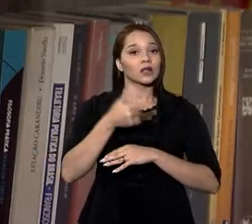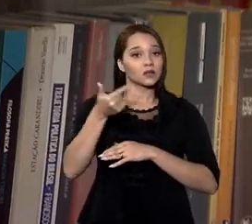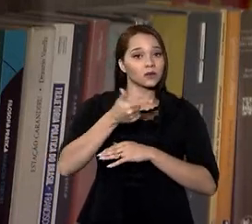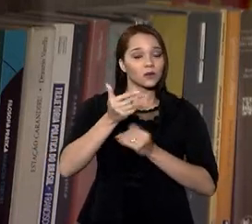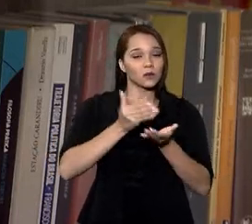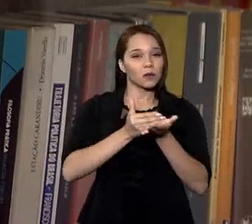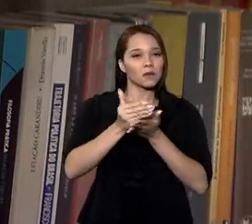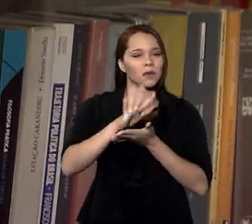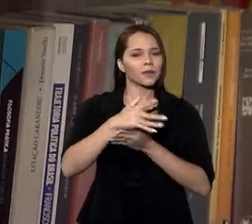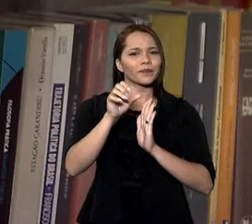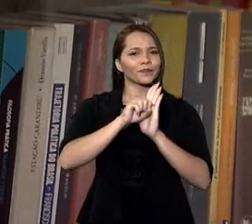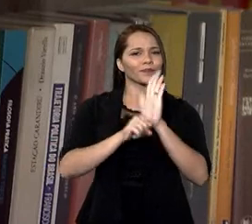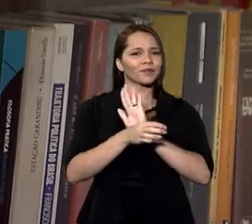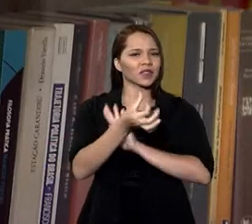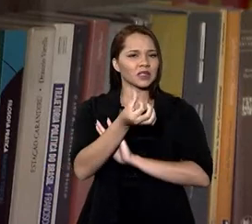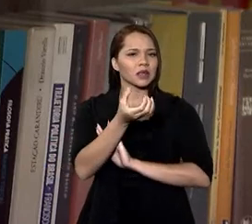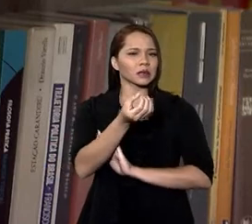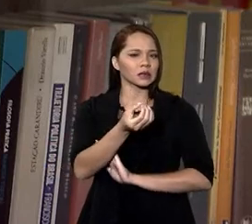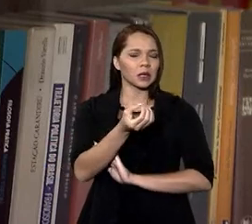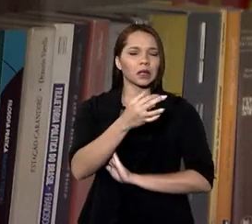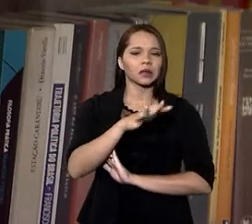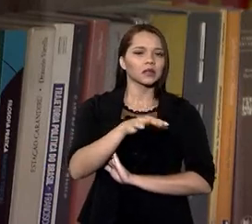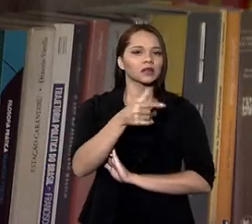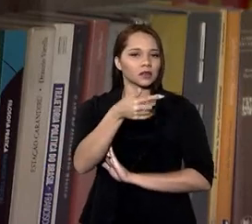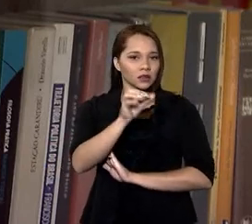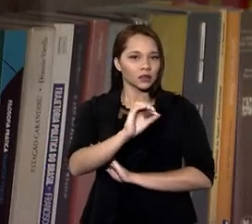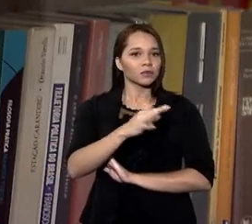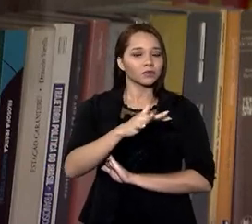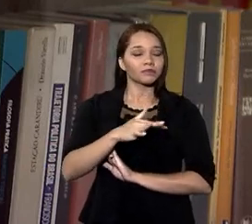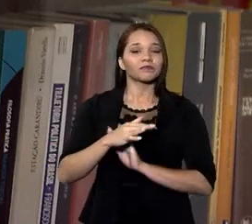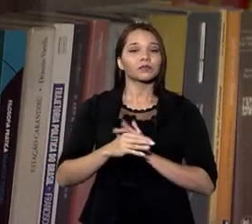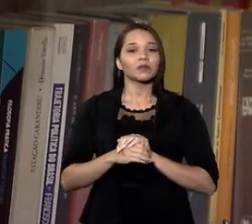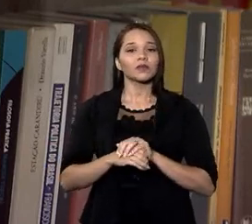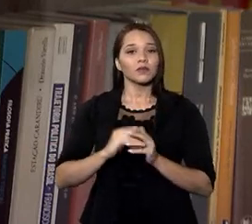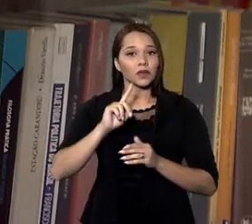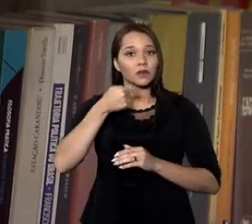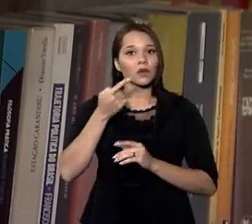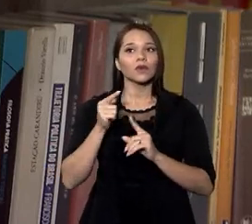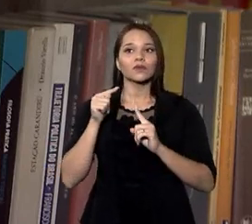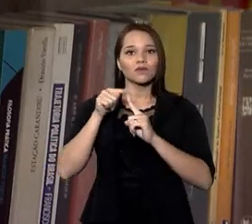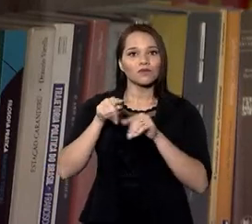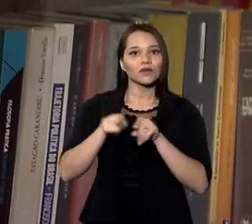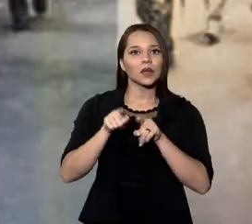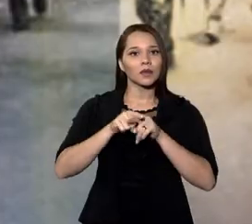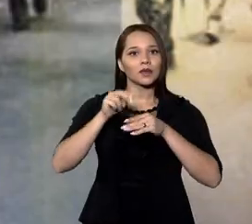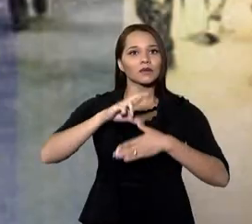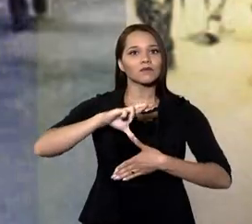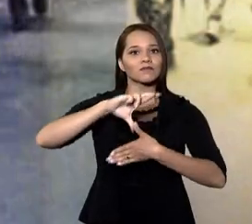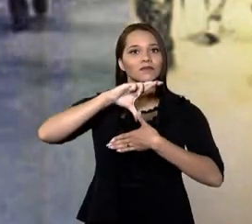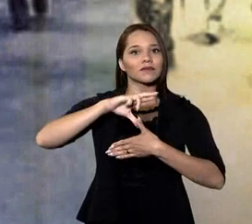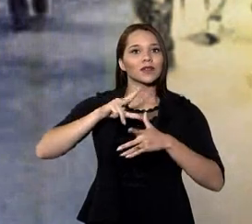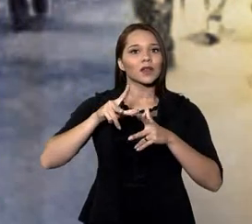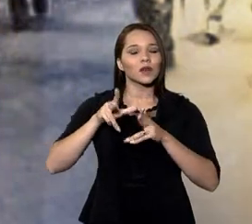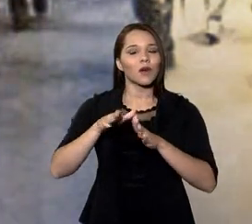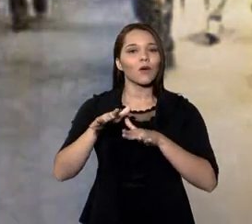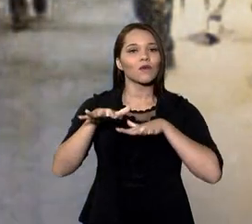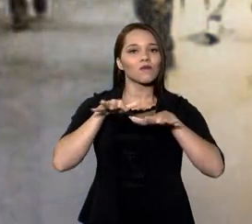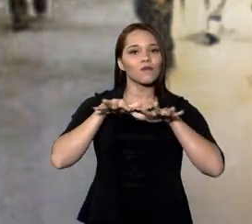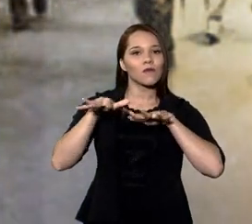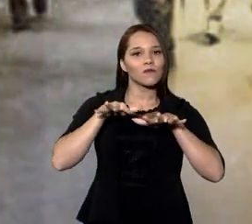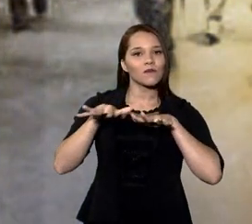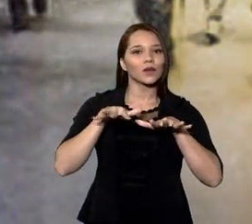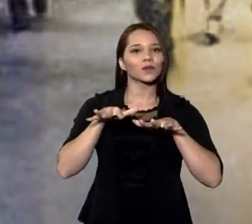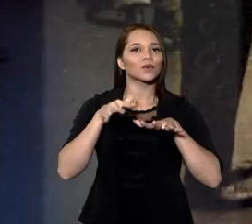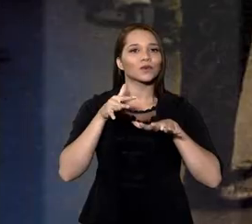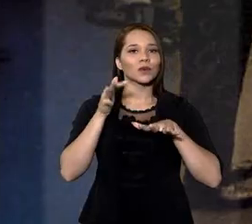começa ali na década de 60 na década de 70 e conhecidos também na américa latina e os movimentos